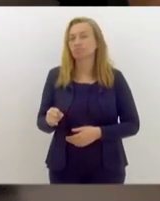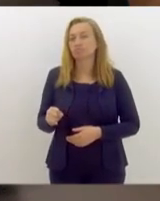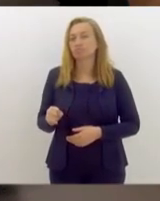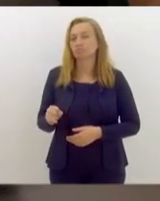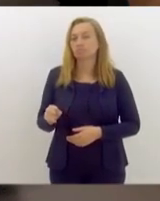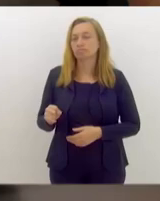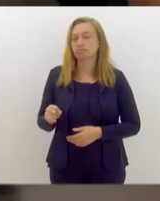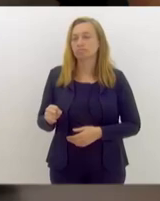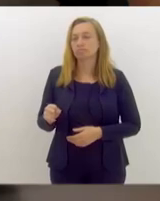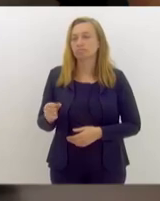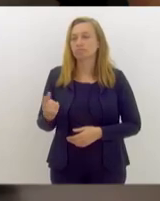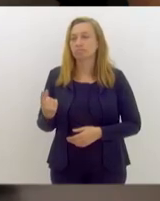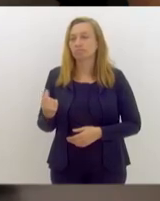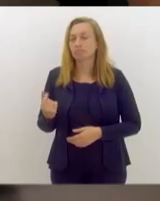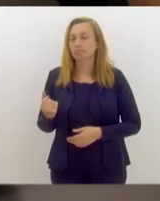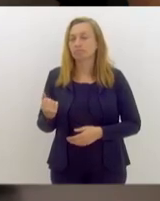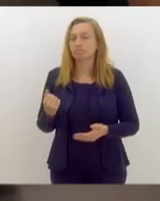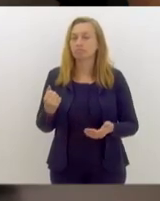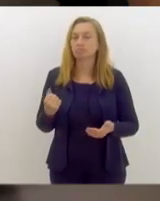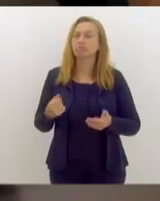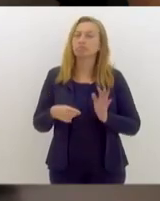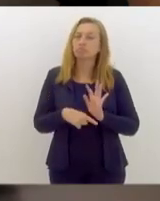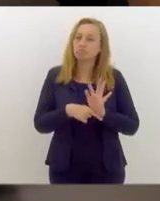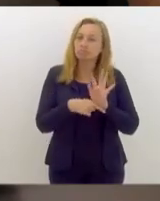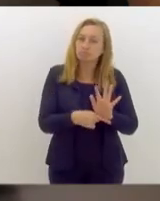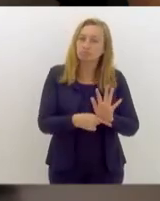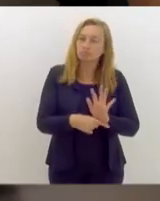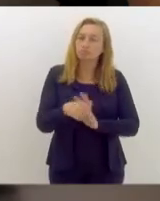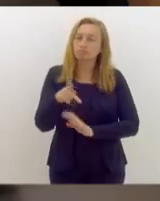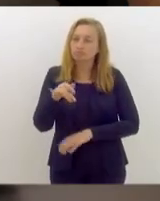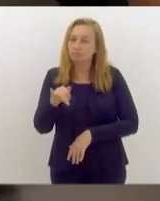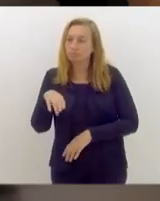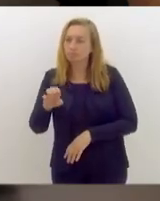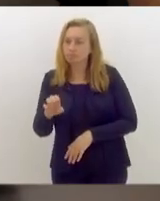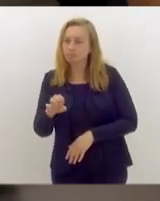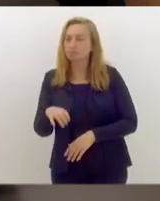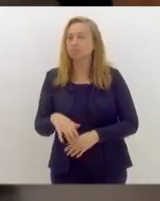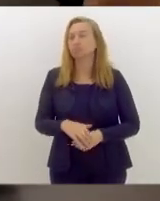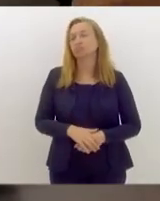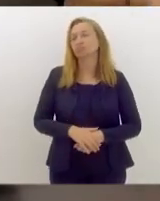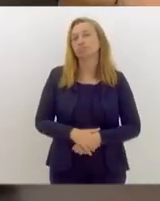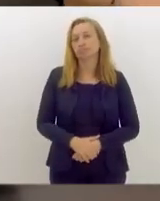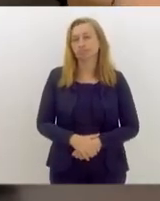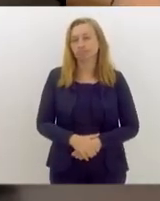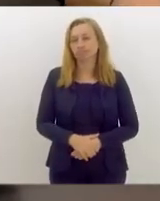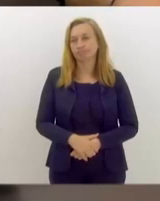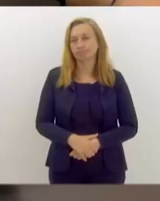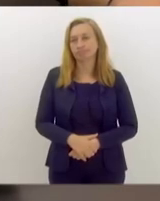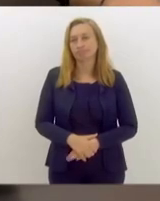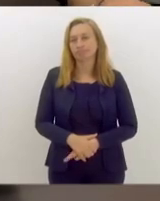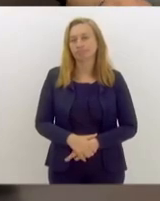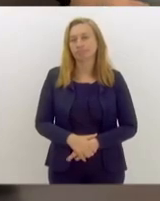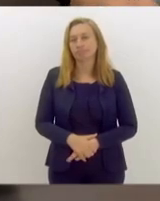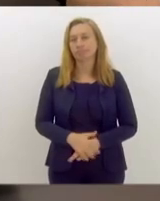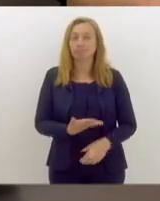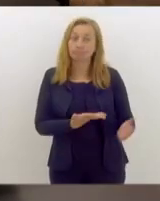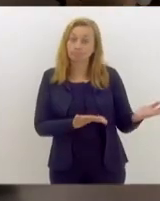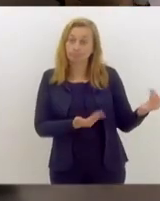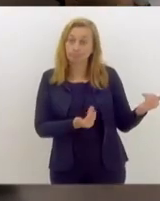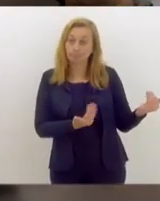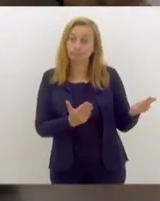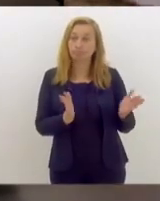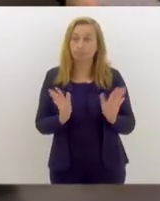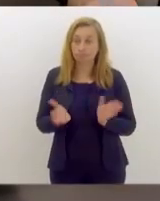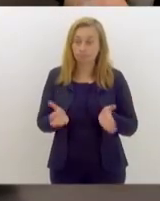sobrevivência para a sua casa, ajudar seu pai, sua mãe, ou com quem ele divida o lar. Os jovens hoje